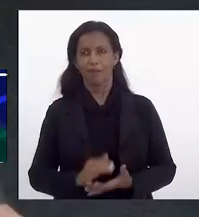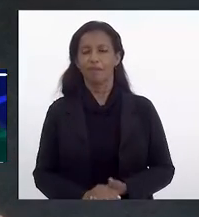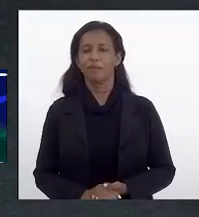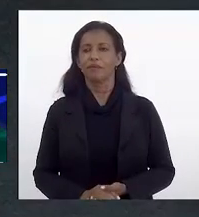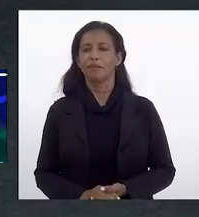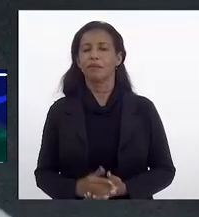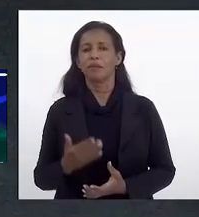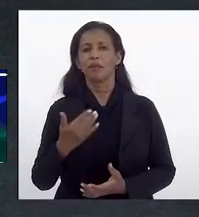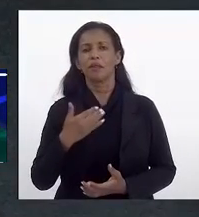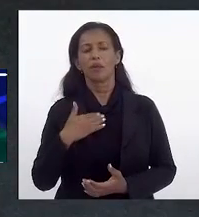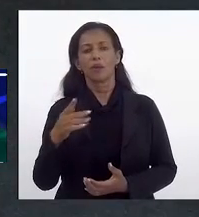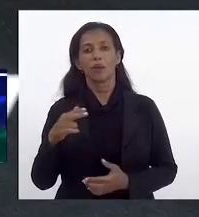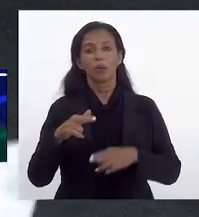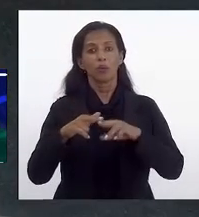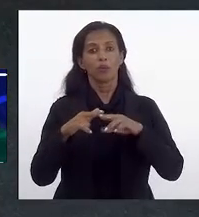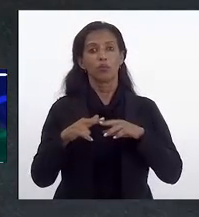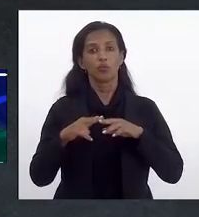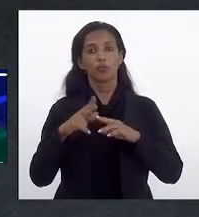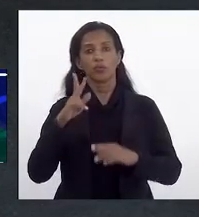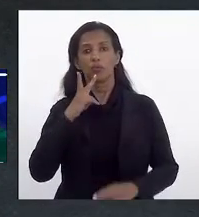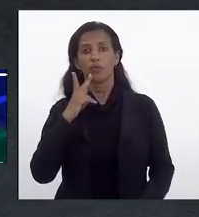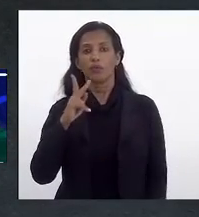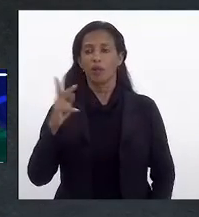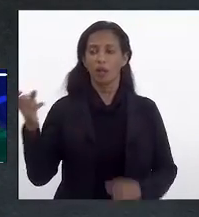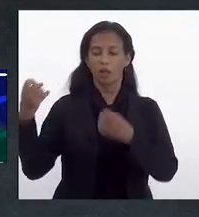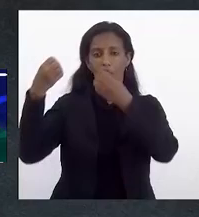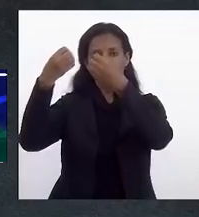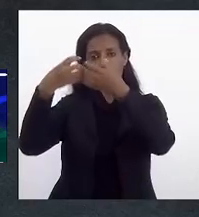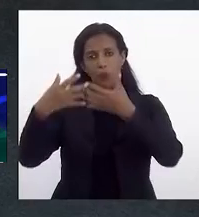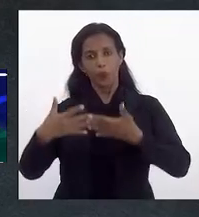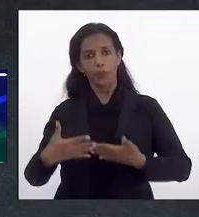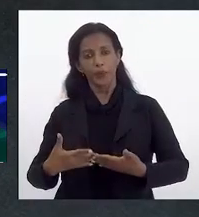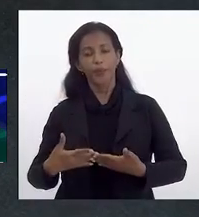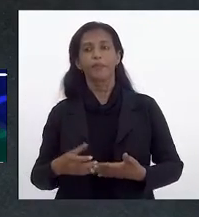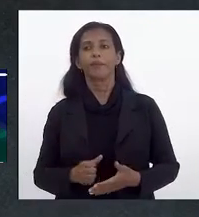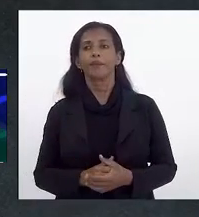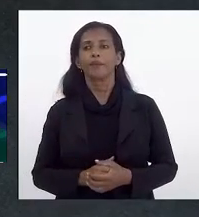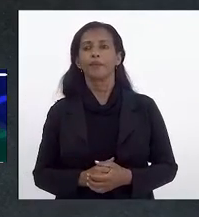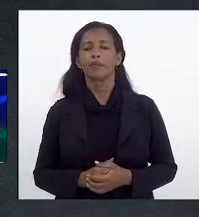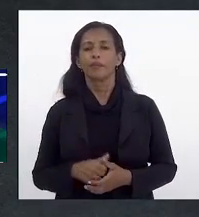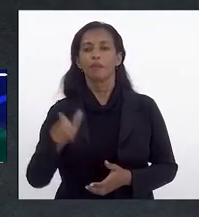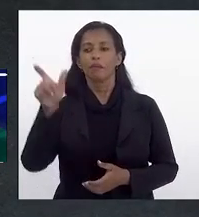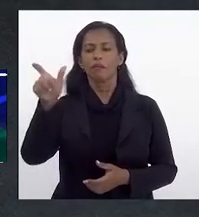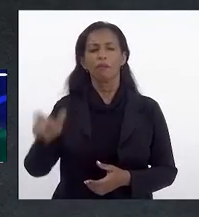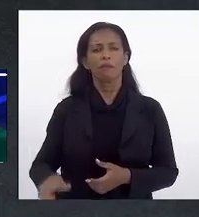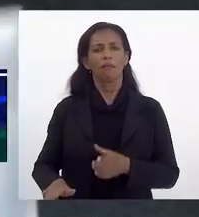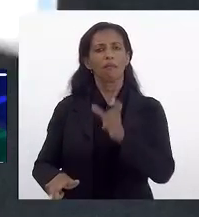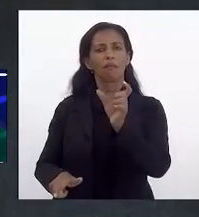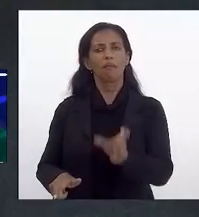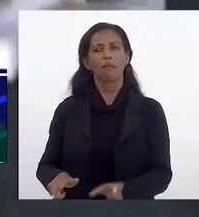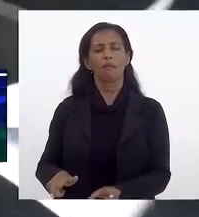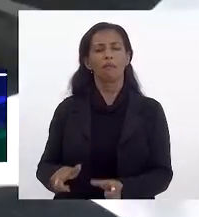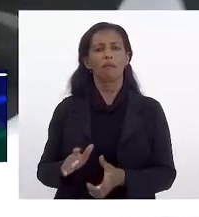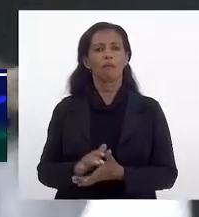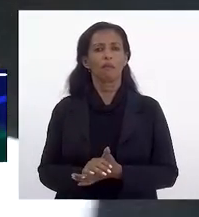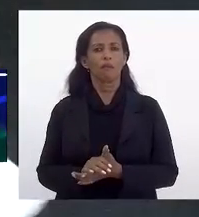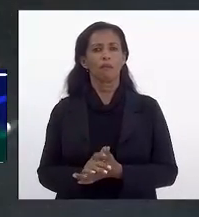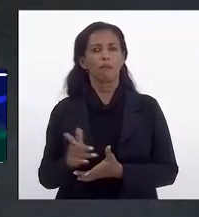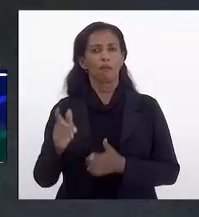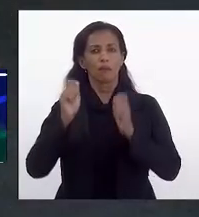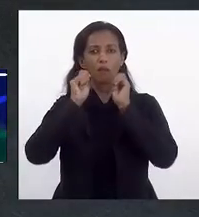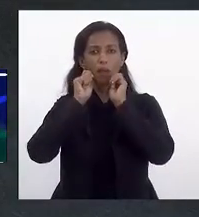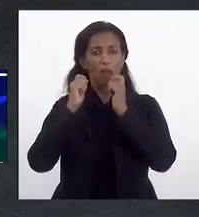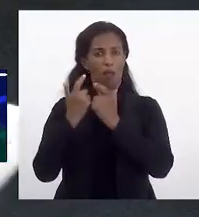meu motivo dessa questão de ordem é a nível de esclarecimento para as pessoas, tendo em vista que a LERJ